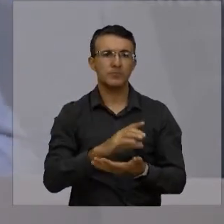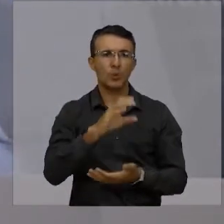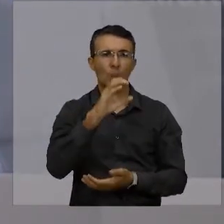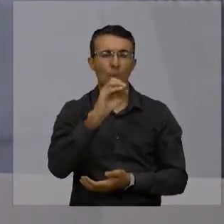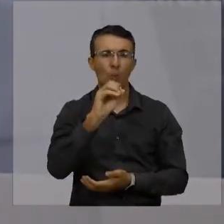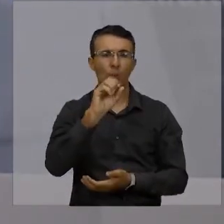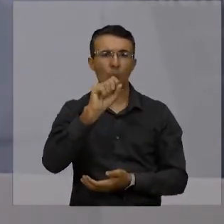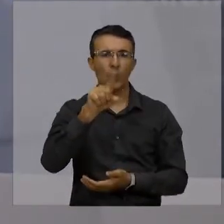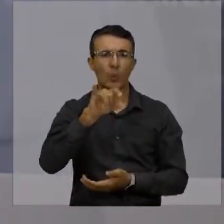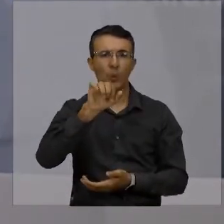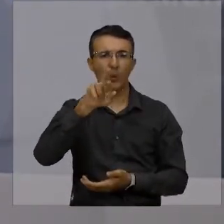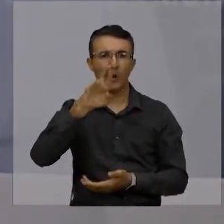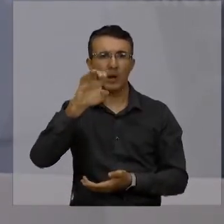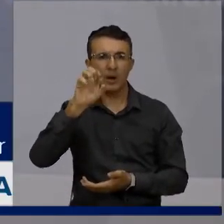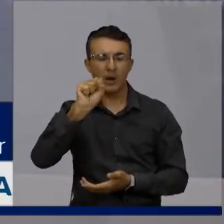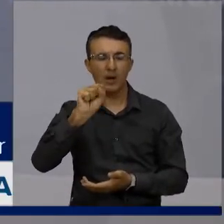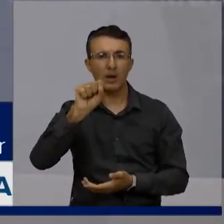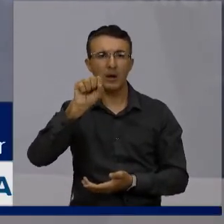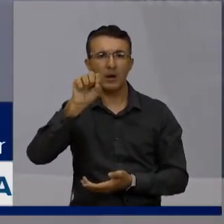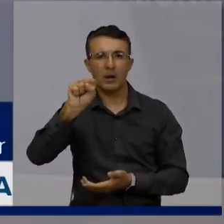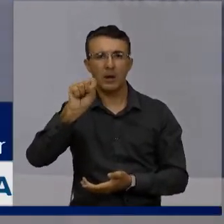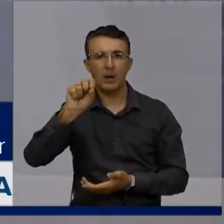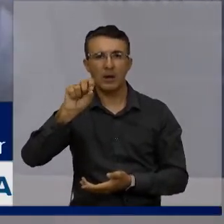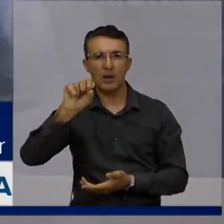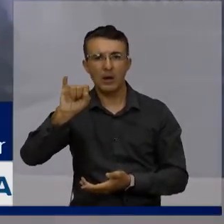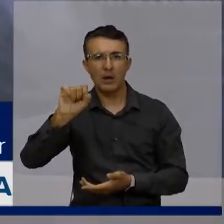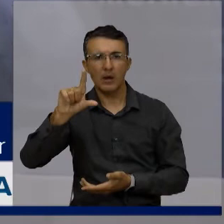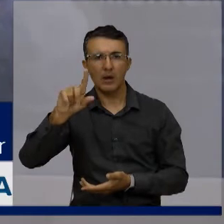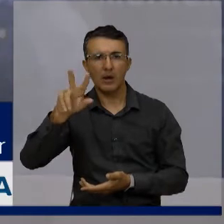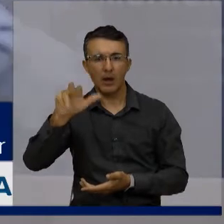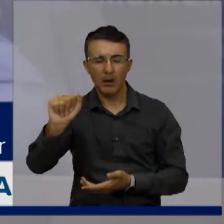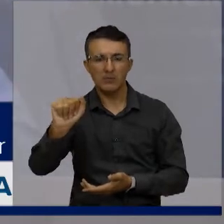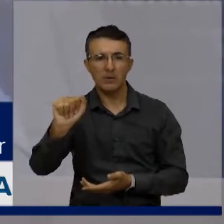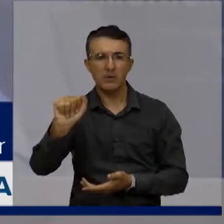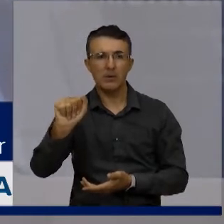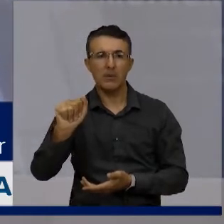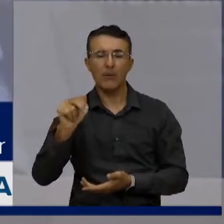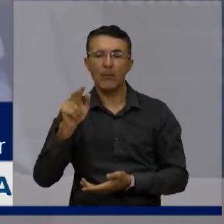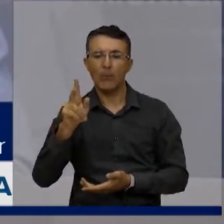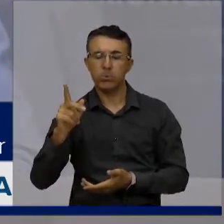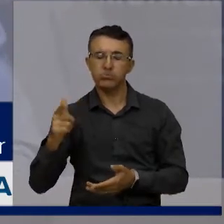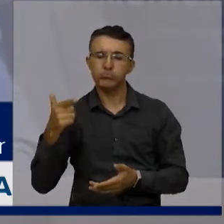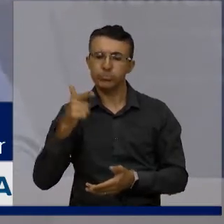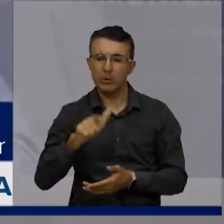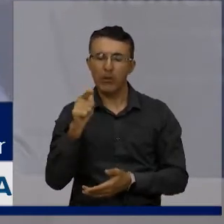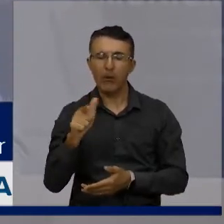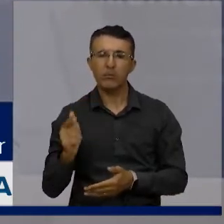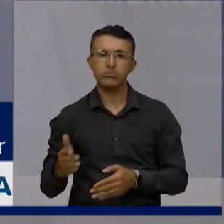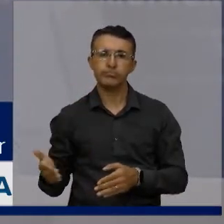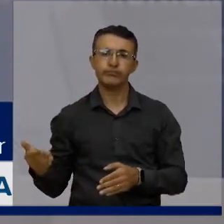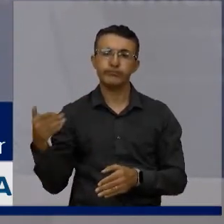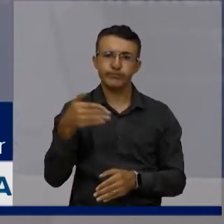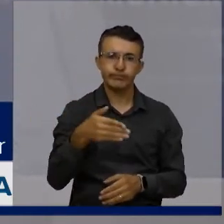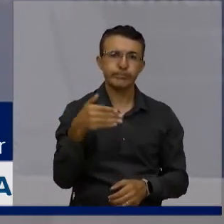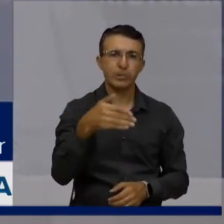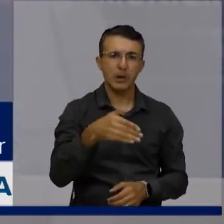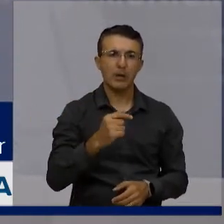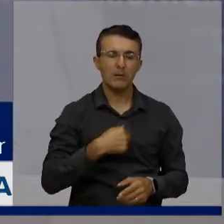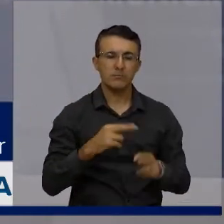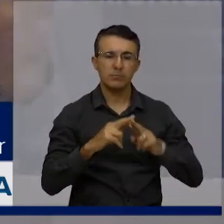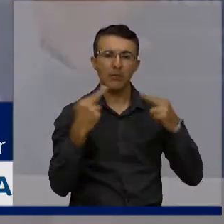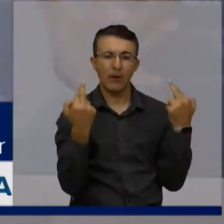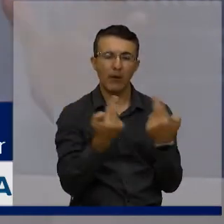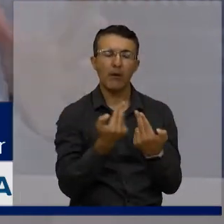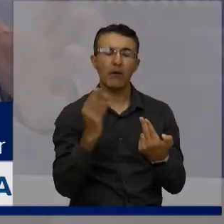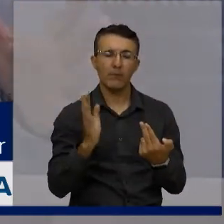várias vezes, né? Fizemos reuniões com ele aqui na Sala Pedro Bala,